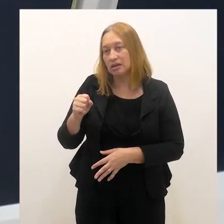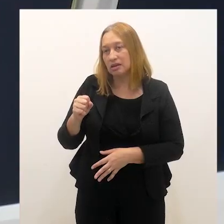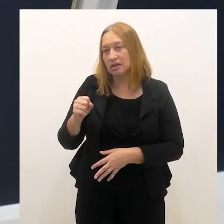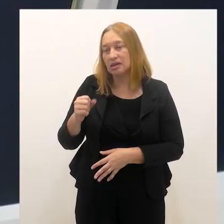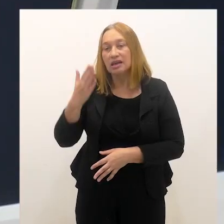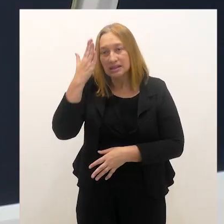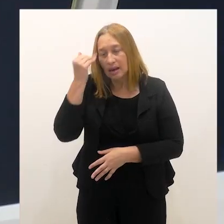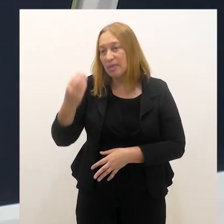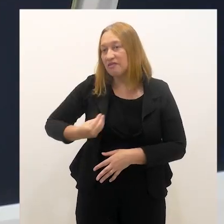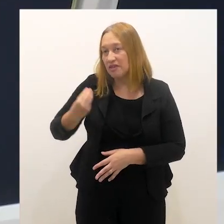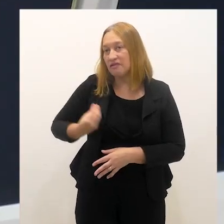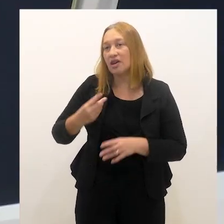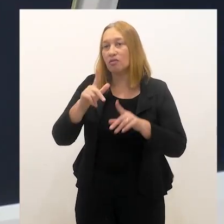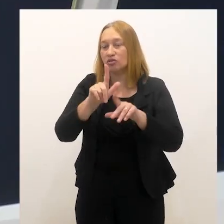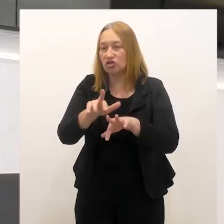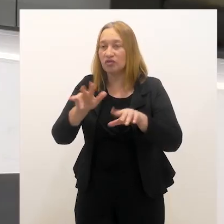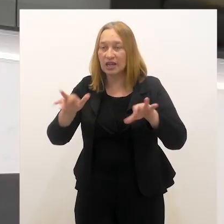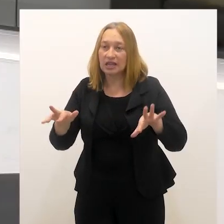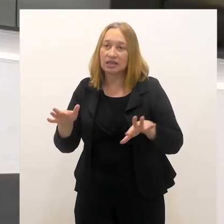conviver com as diferenças.